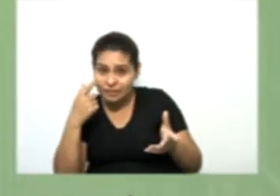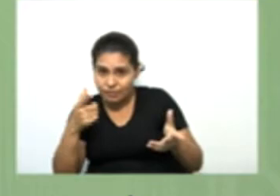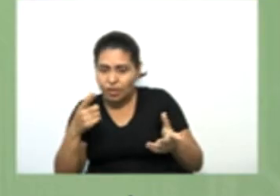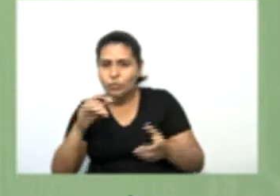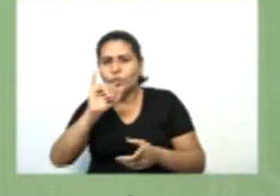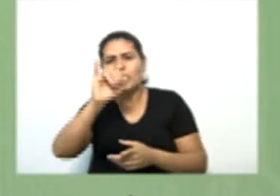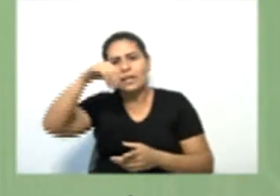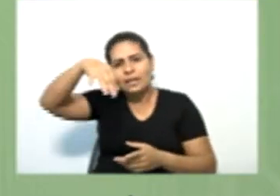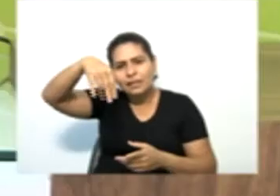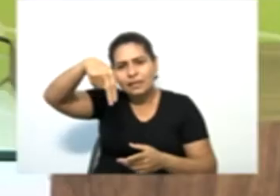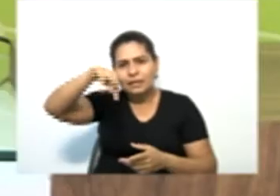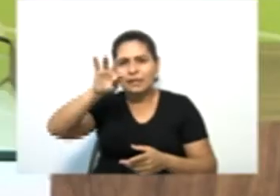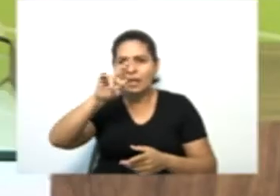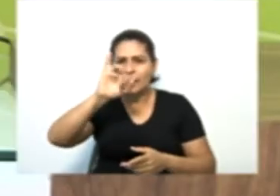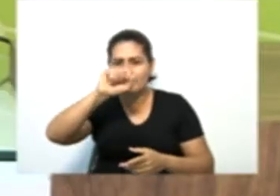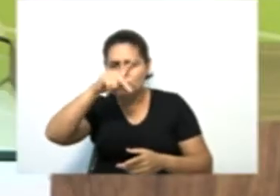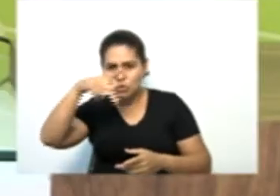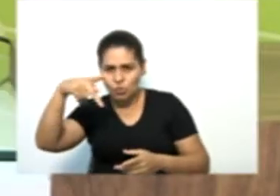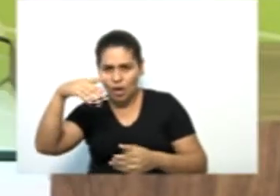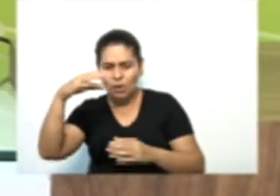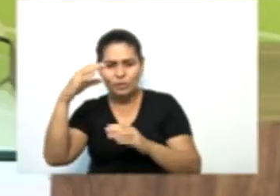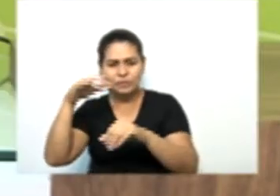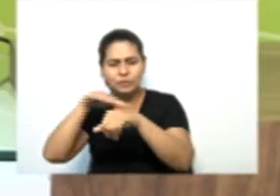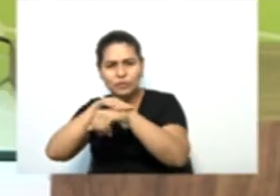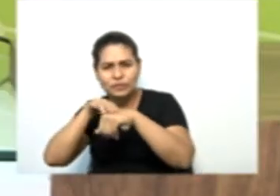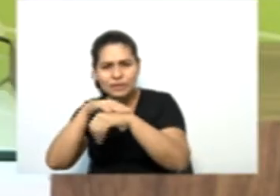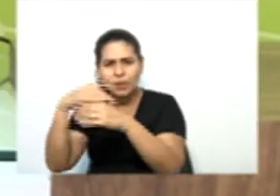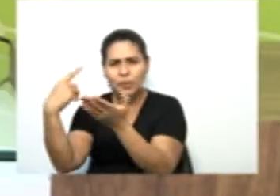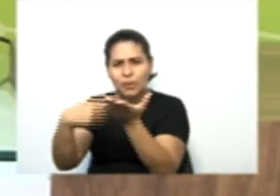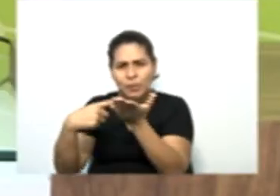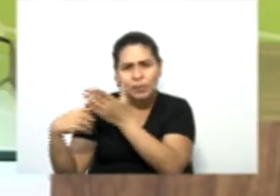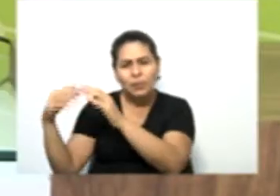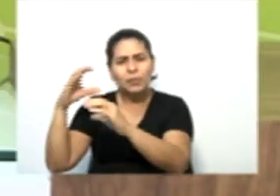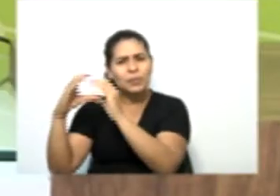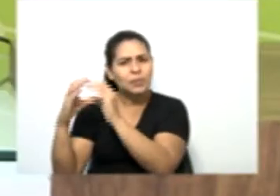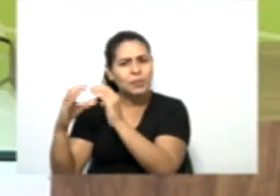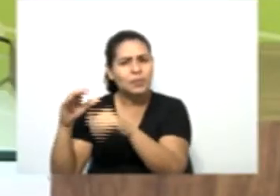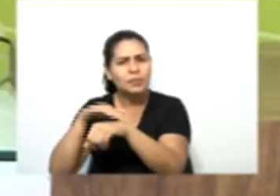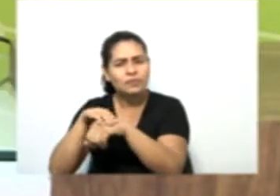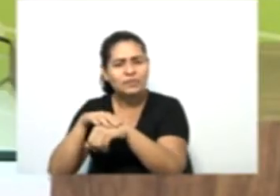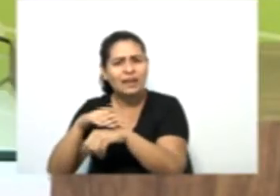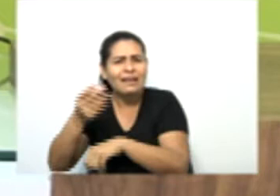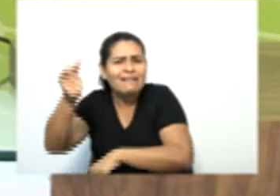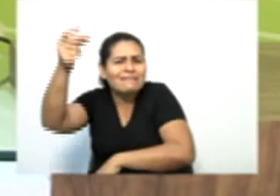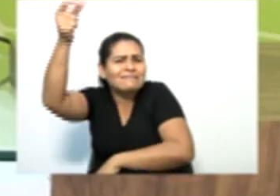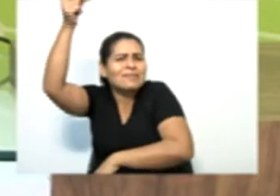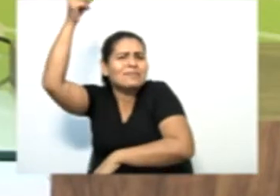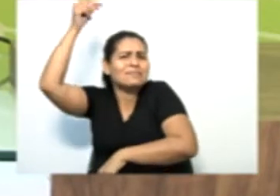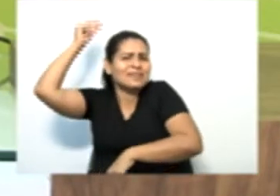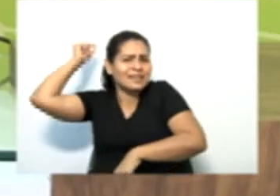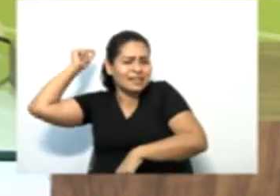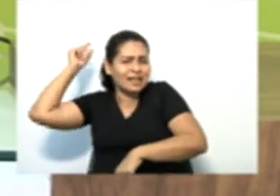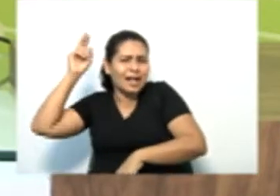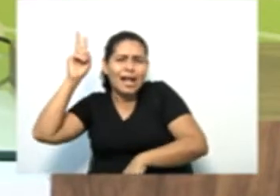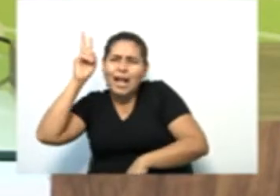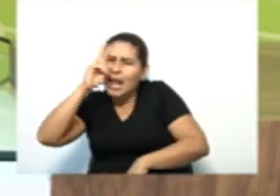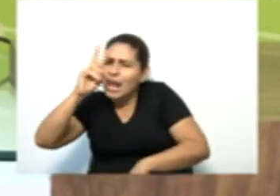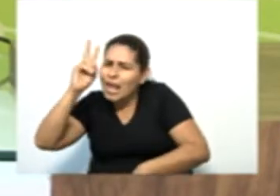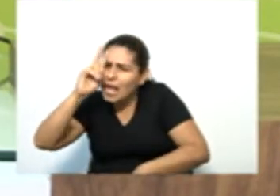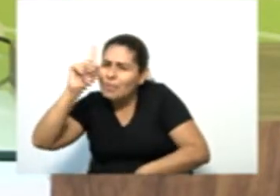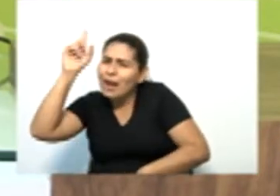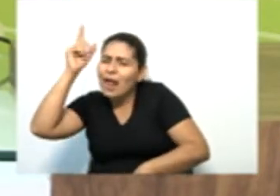do intrapessoal, gente, essa discussão do relacionamento intrapessoal, ela é antiga. Lembra